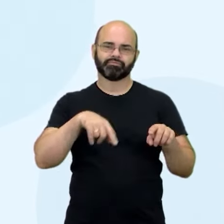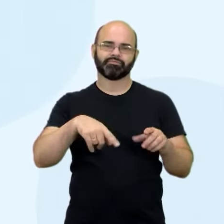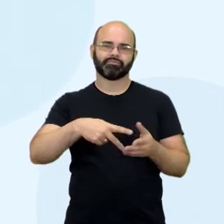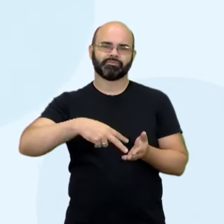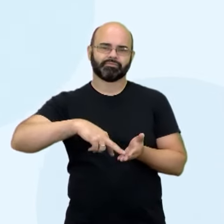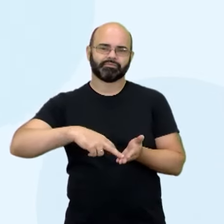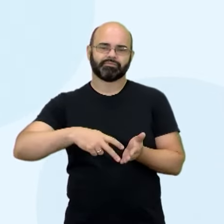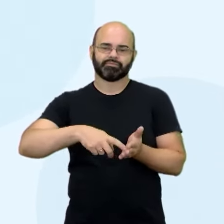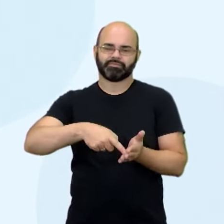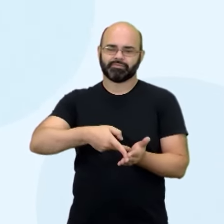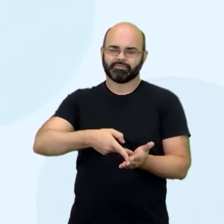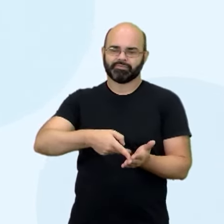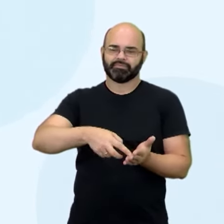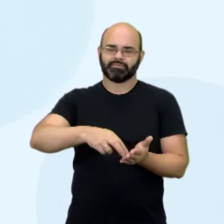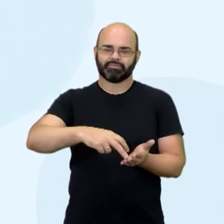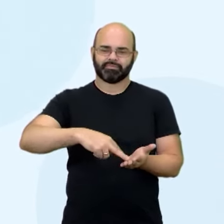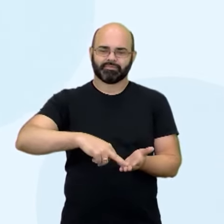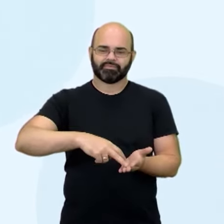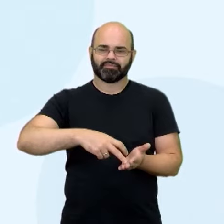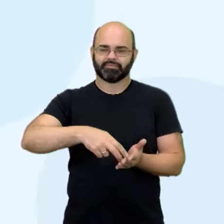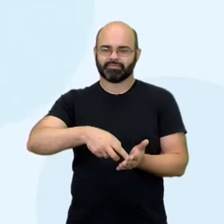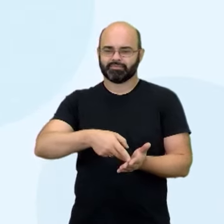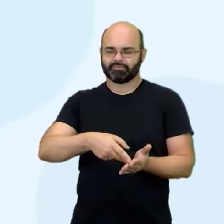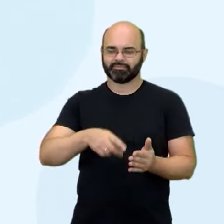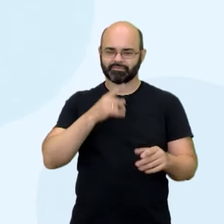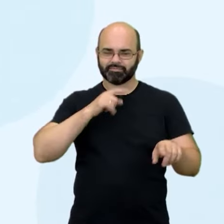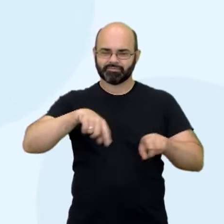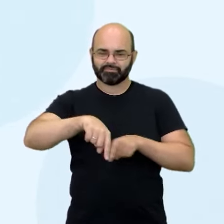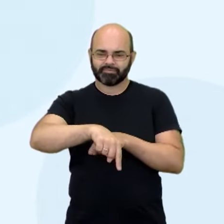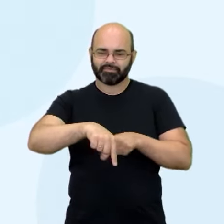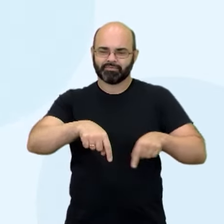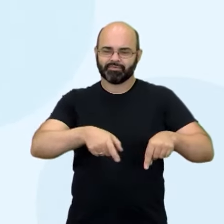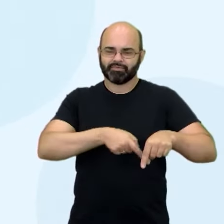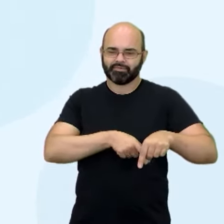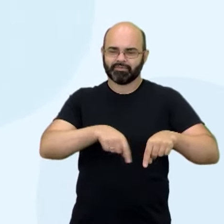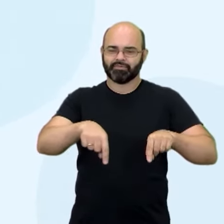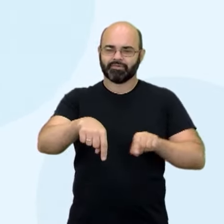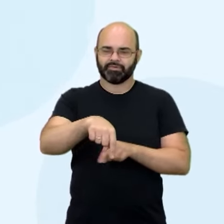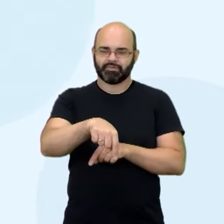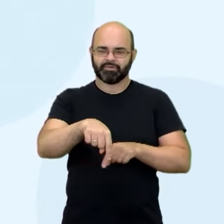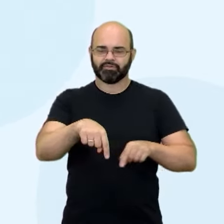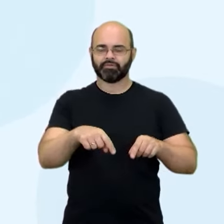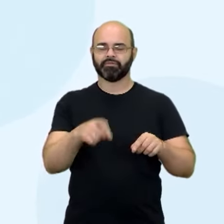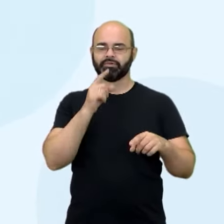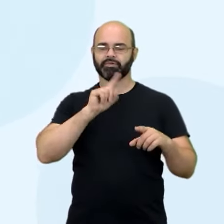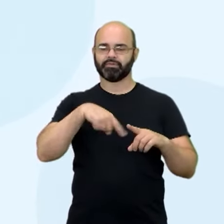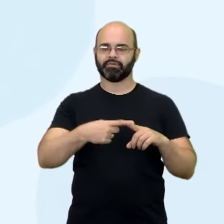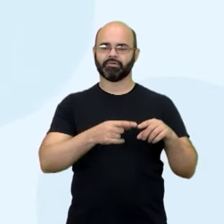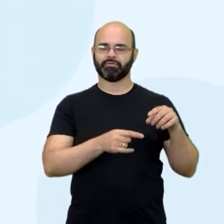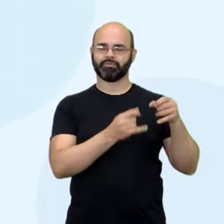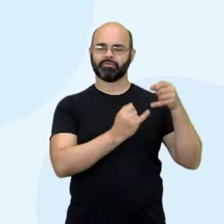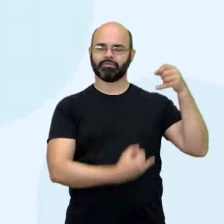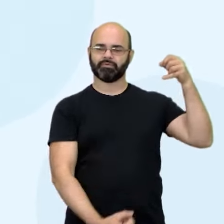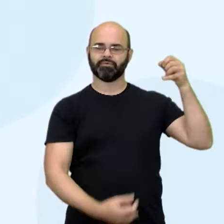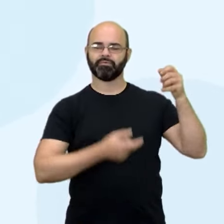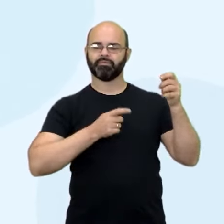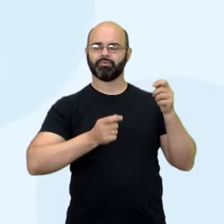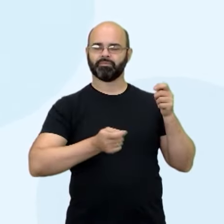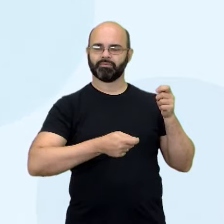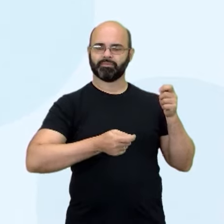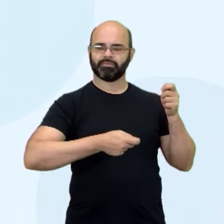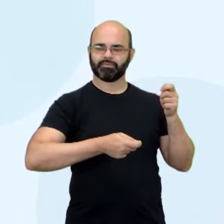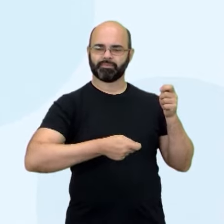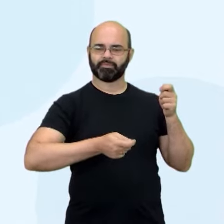pernas no ritmo da música que está sendo tocado nos instrumentos musicais, Os instrumentos musicais